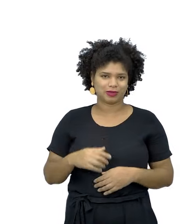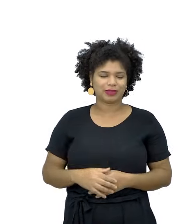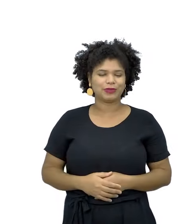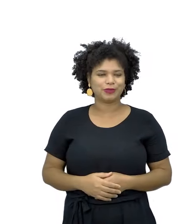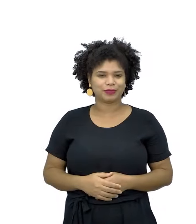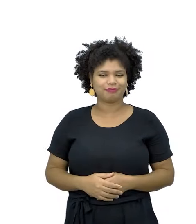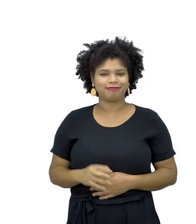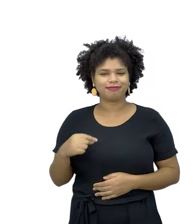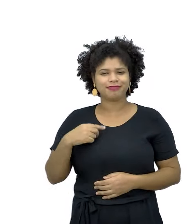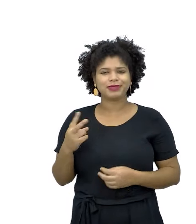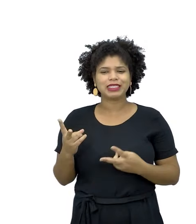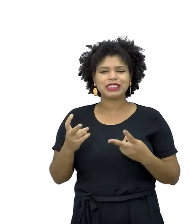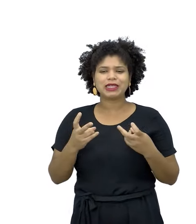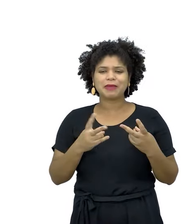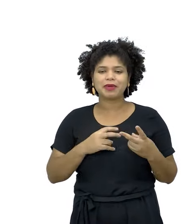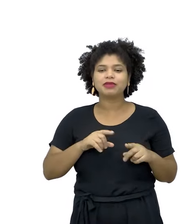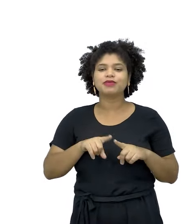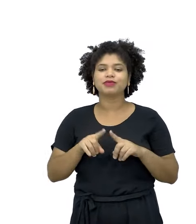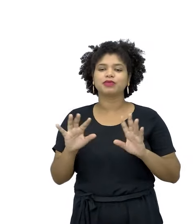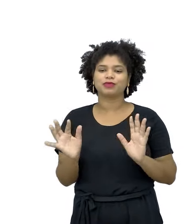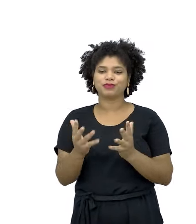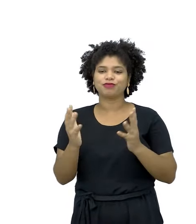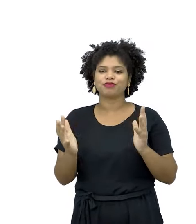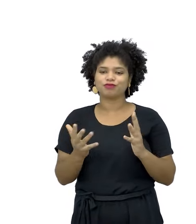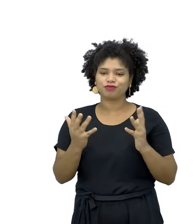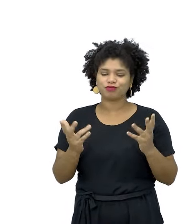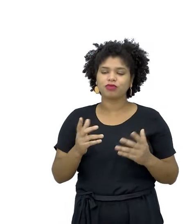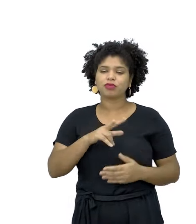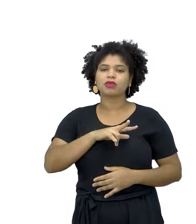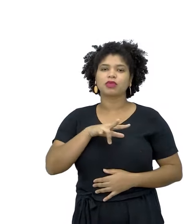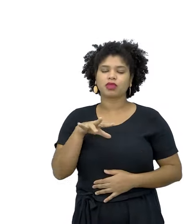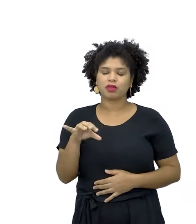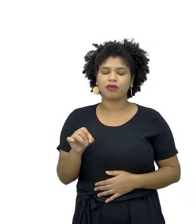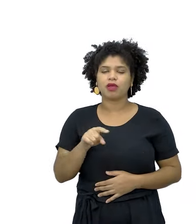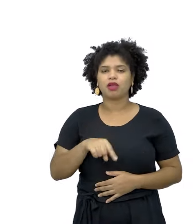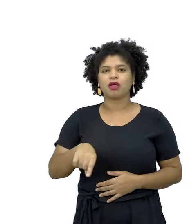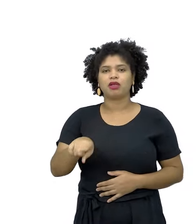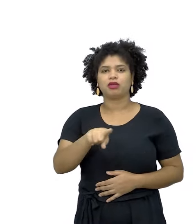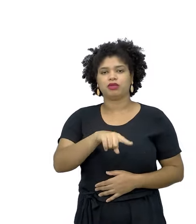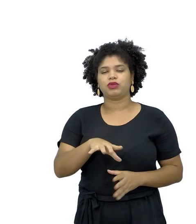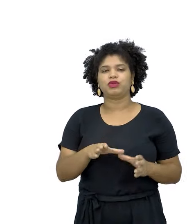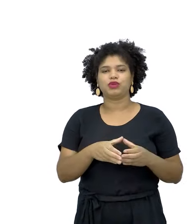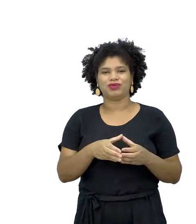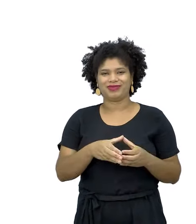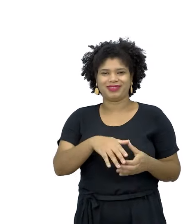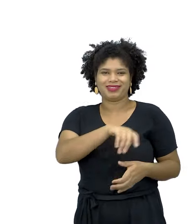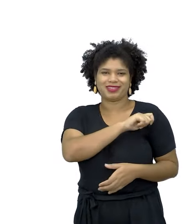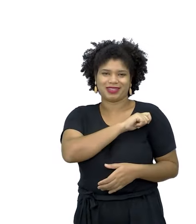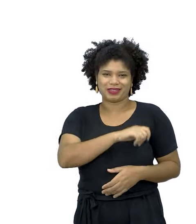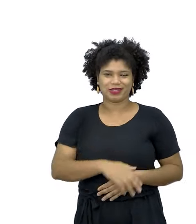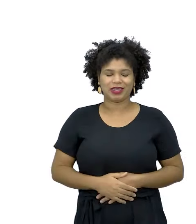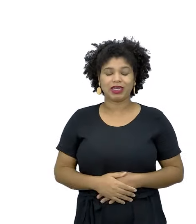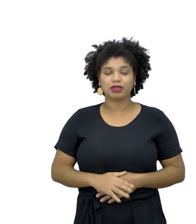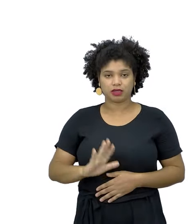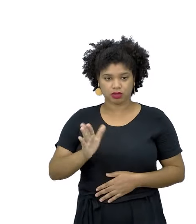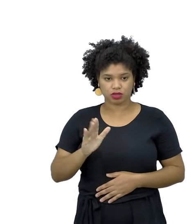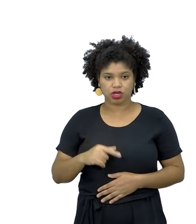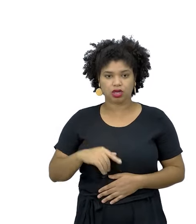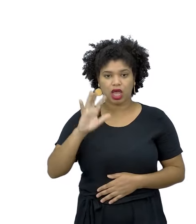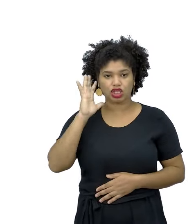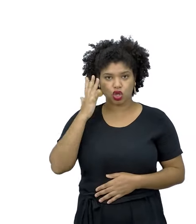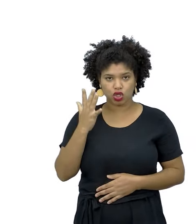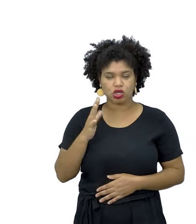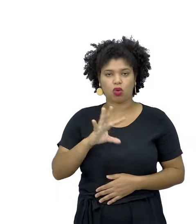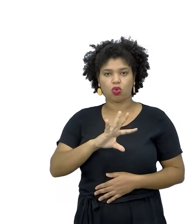isso, observar e incentivar. Então nós vamos estar observando, incentivando como que funciona. Depois disso, dessa resolução que os alunos